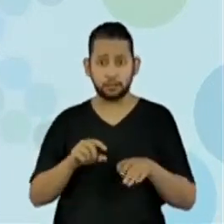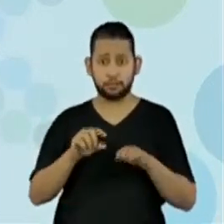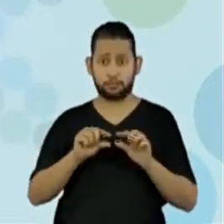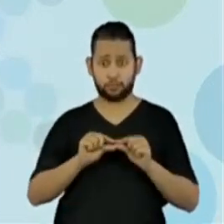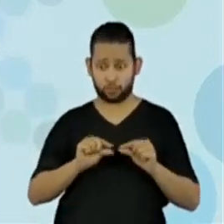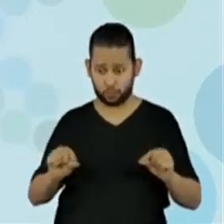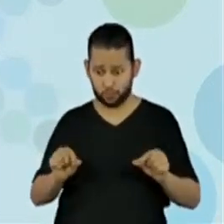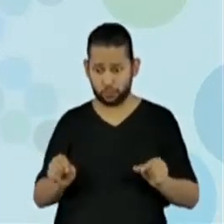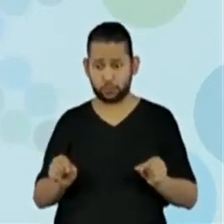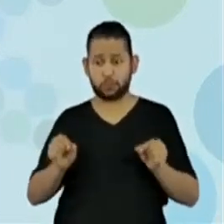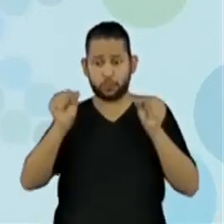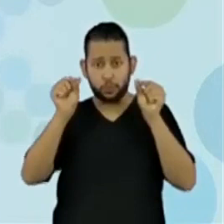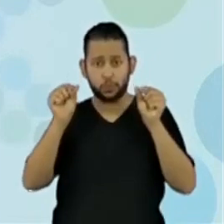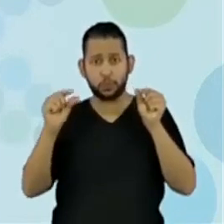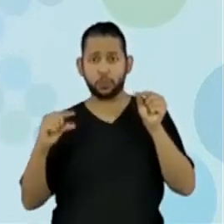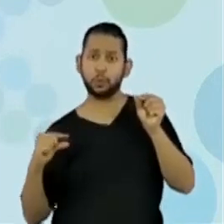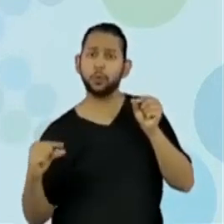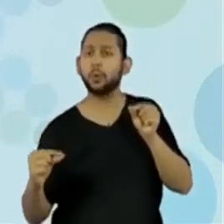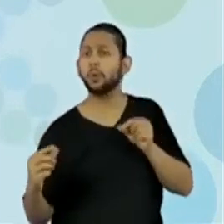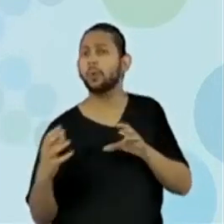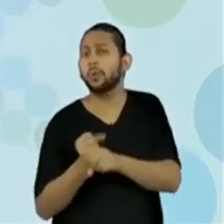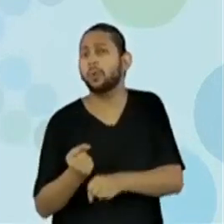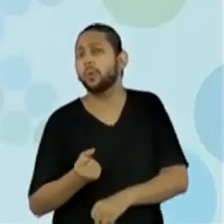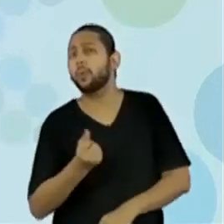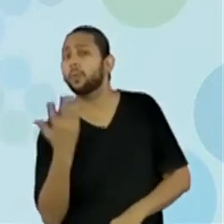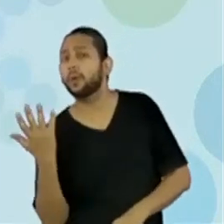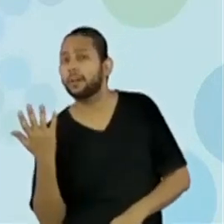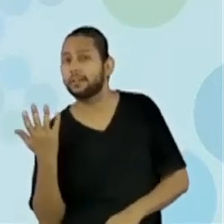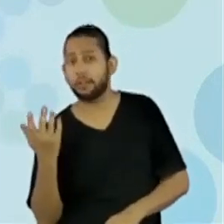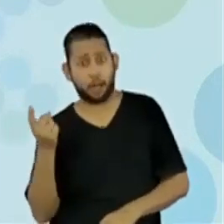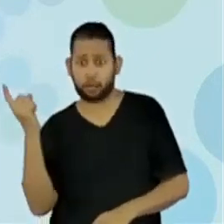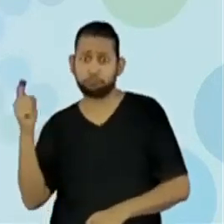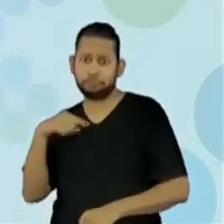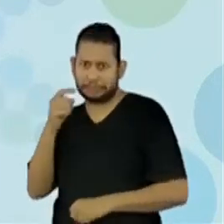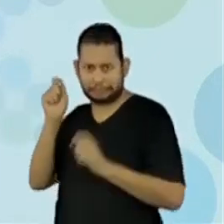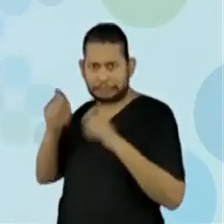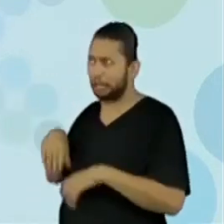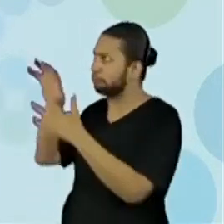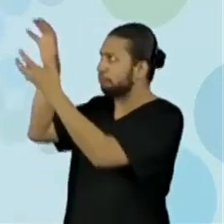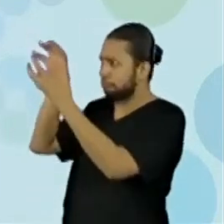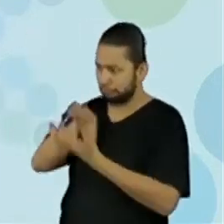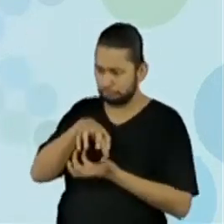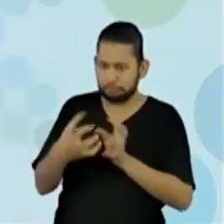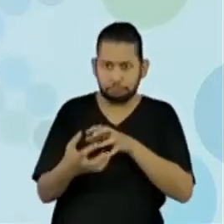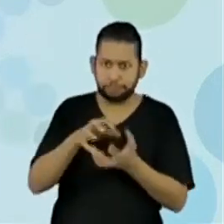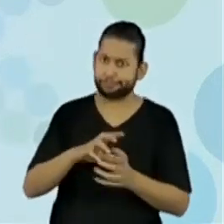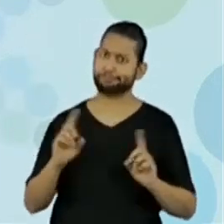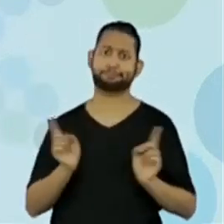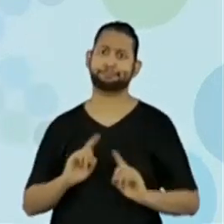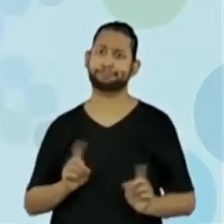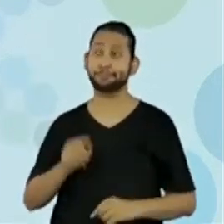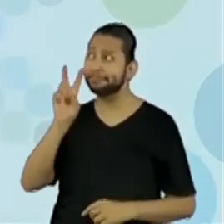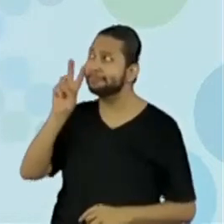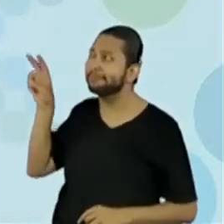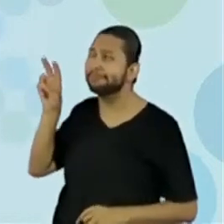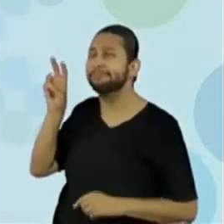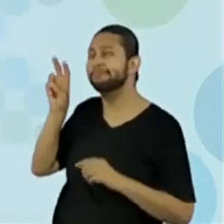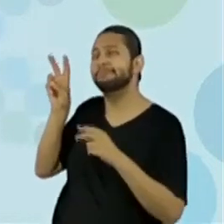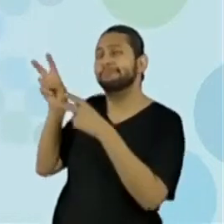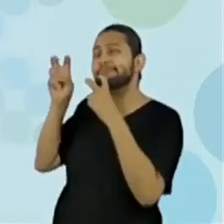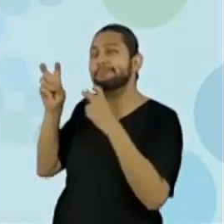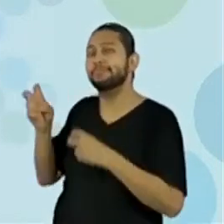está desenhada. Eu não posso virar, eu só posso olhar aqui o desenho dessa representação. Vou deixar aqui o meu cubo.